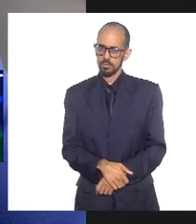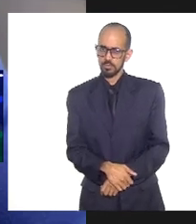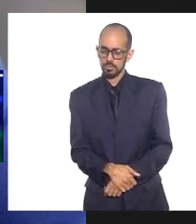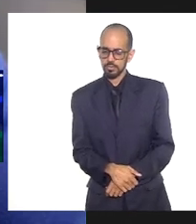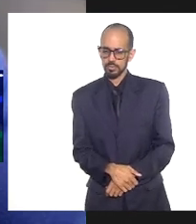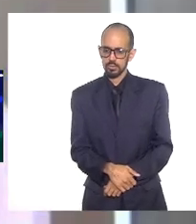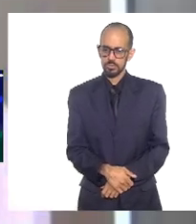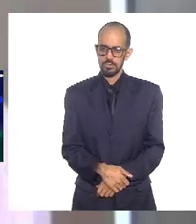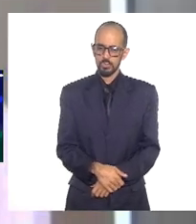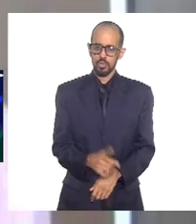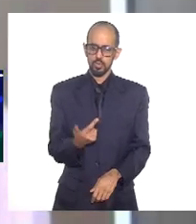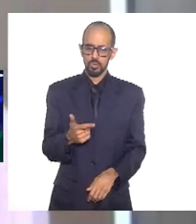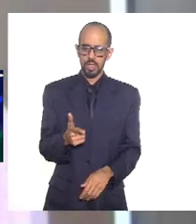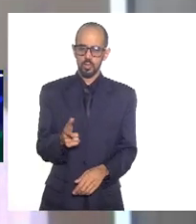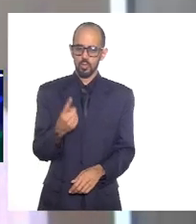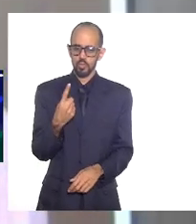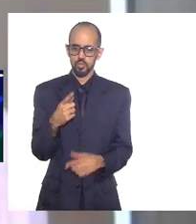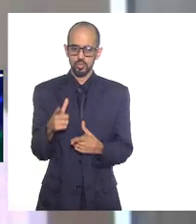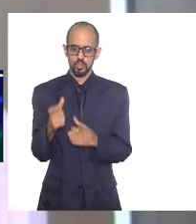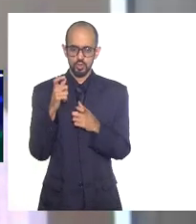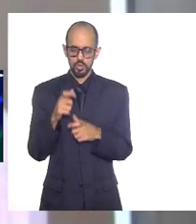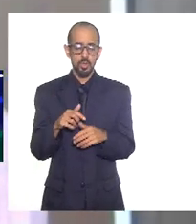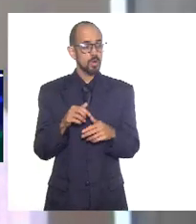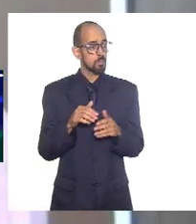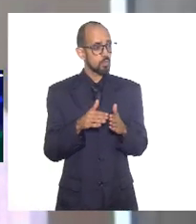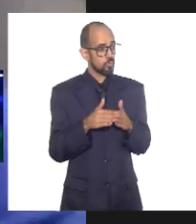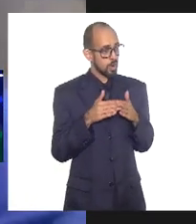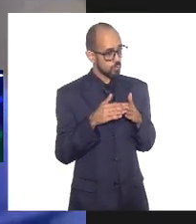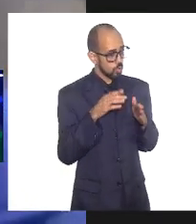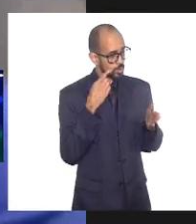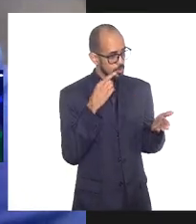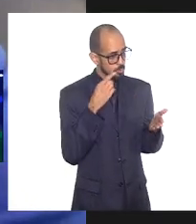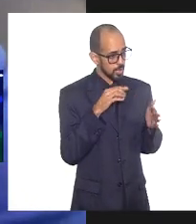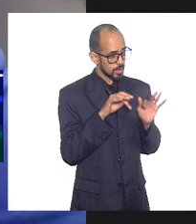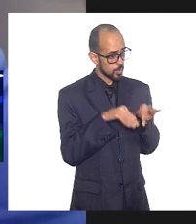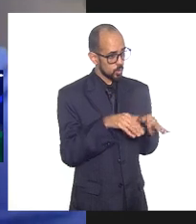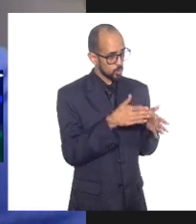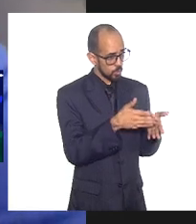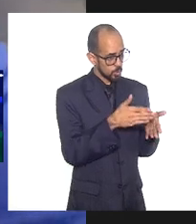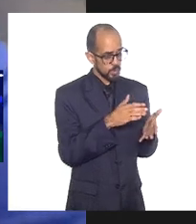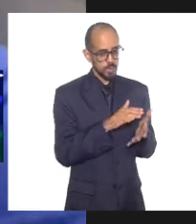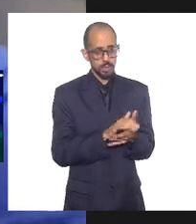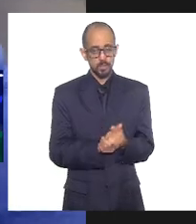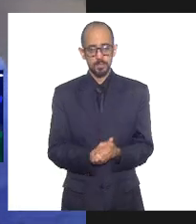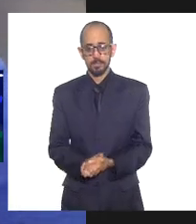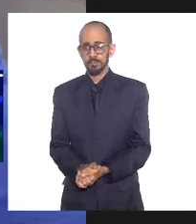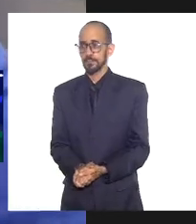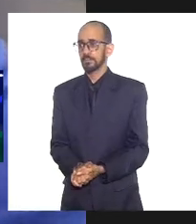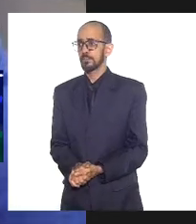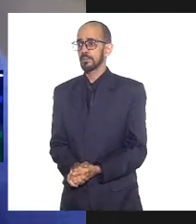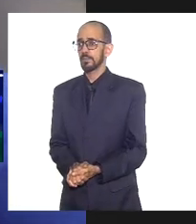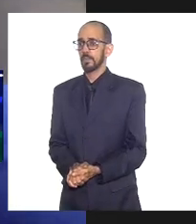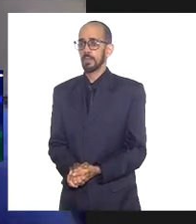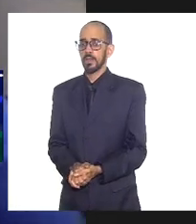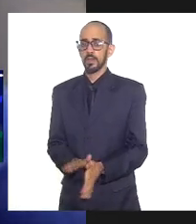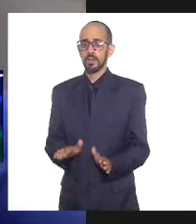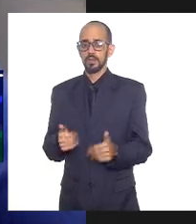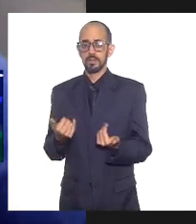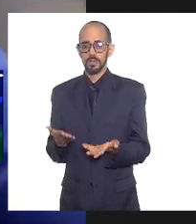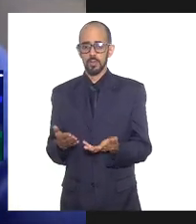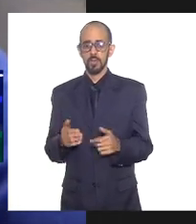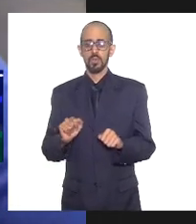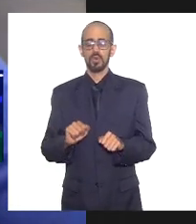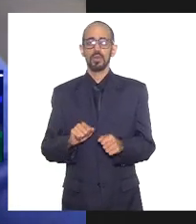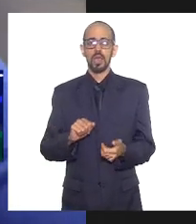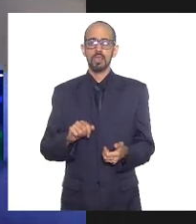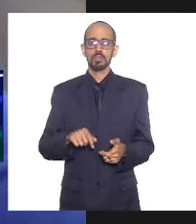Sem dar um tiro. Para concluir, porque Renata... Porque a política pública de segurança que temos não investe na informação,